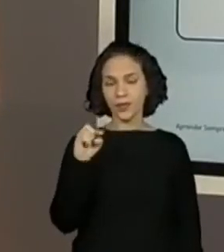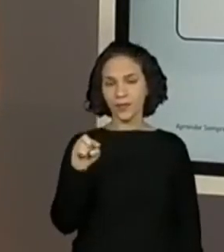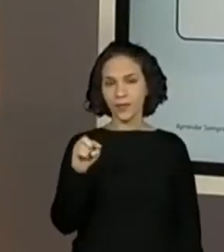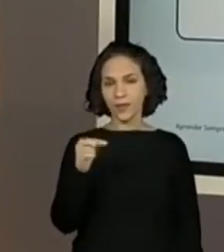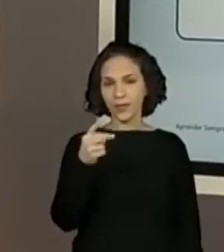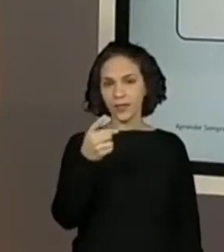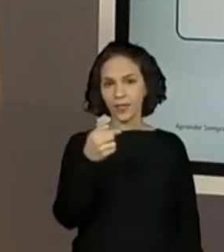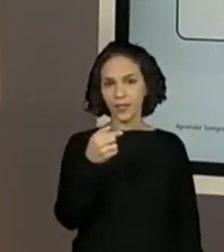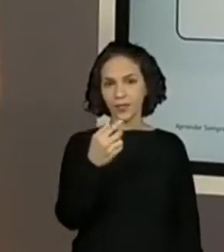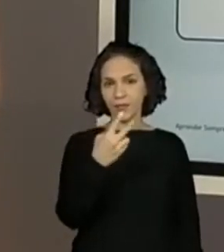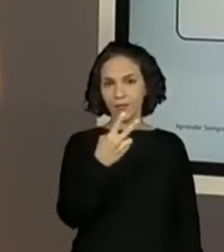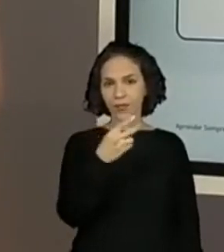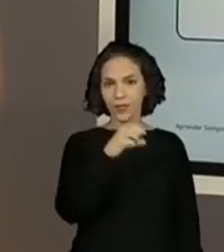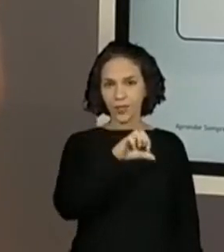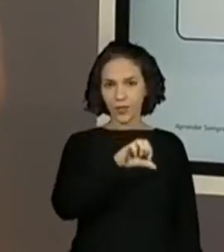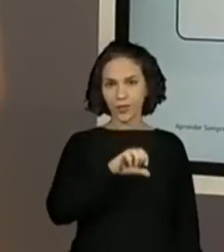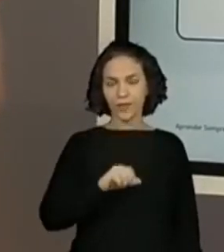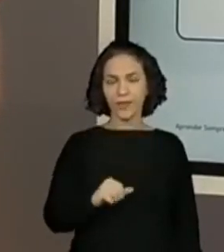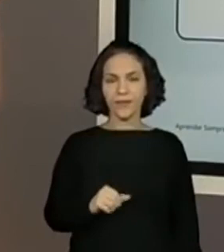2.729,